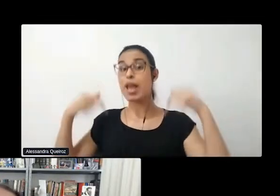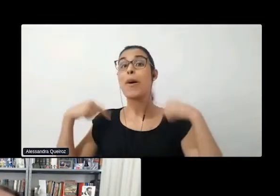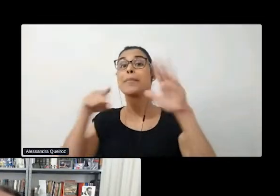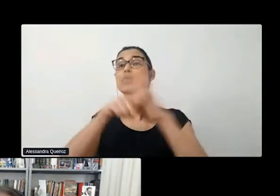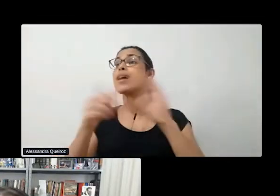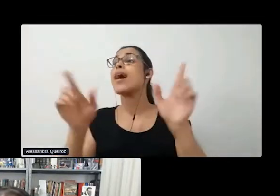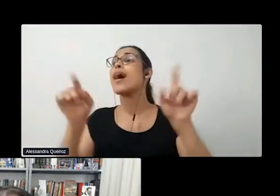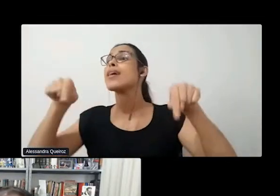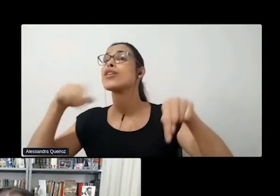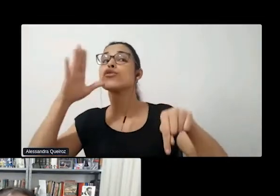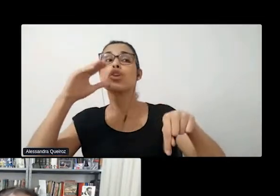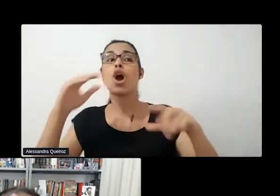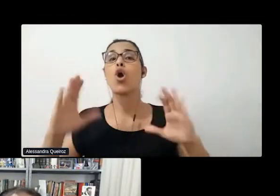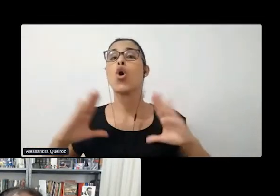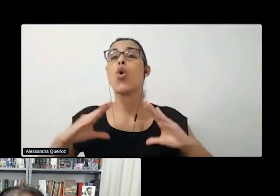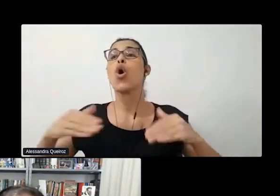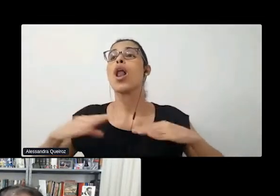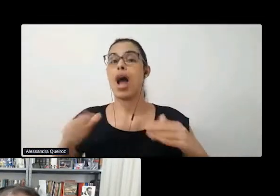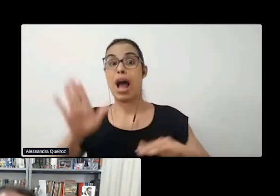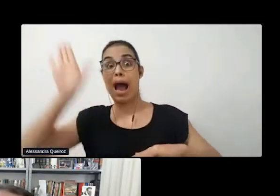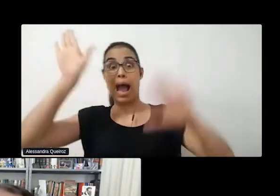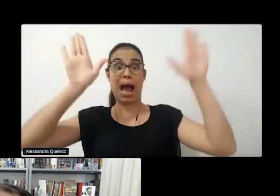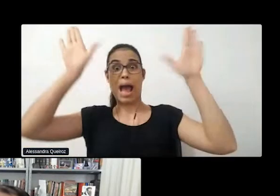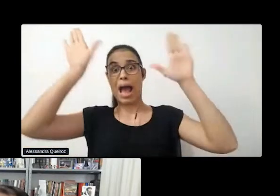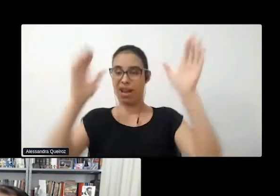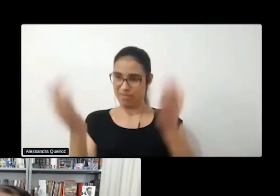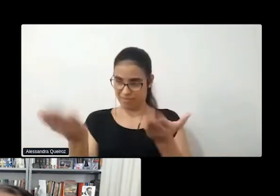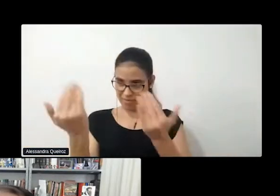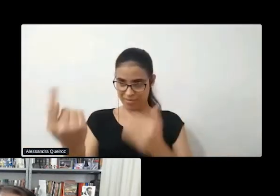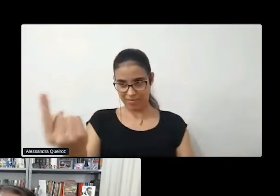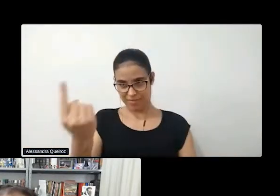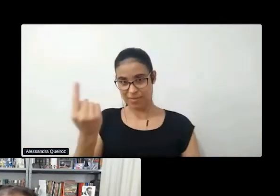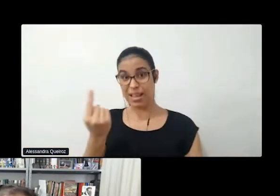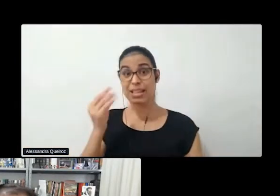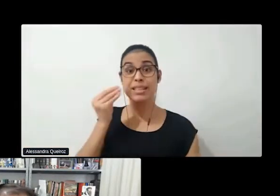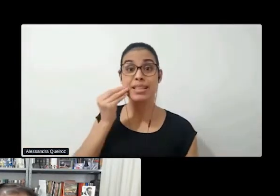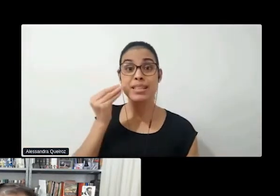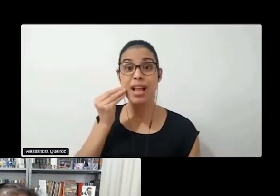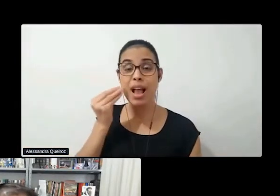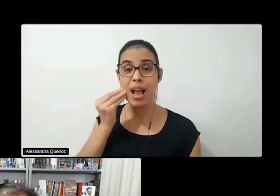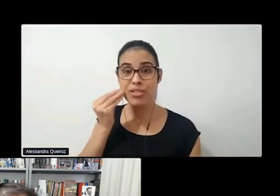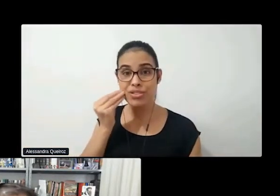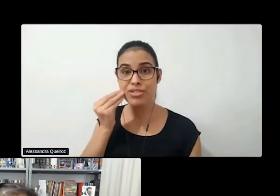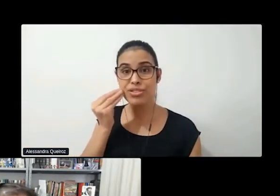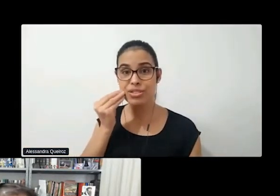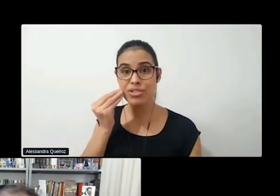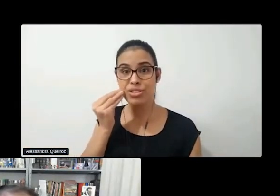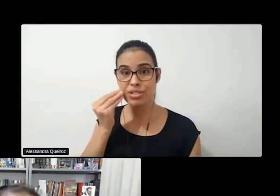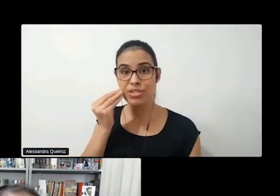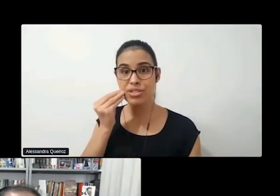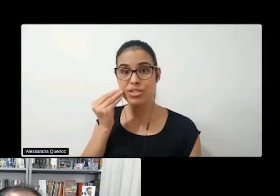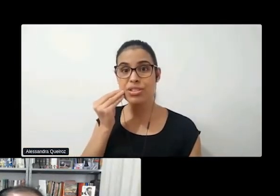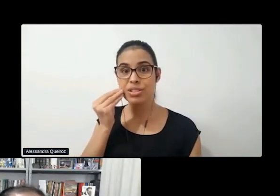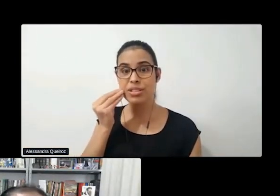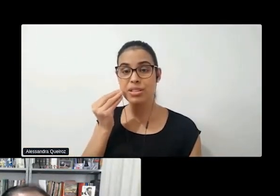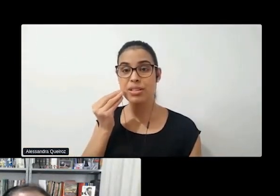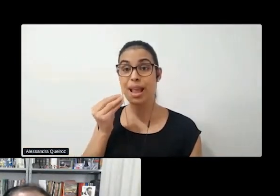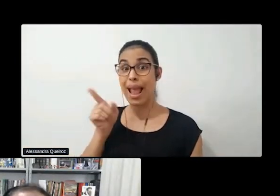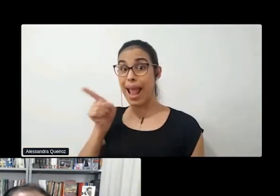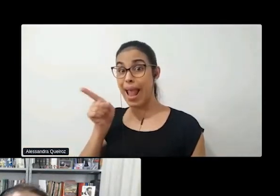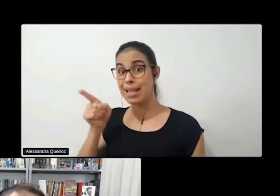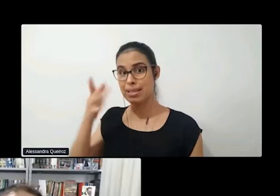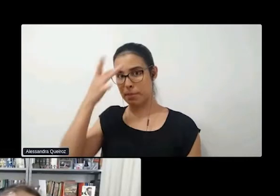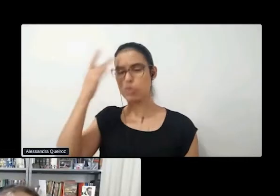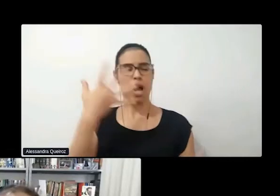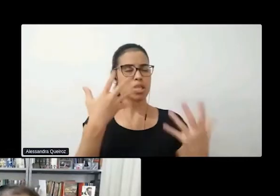mão. E aí você convida alguém para fazer esse teste. E o resultado para a pessoa que estava fazendo ali foi desesperador,